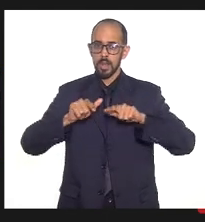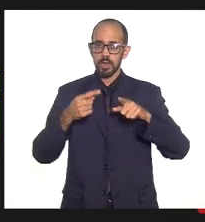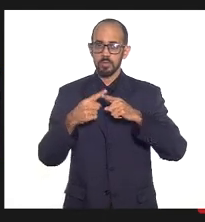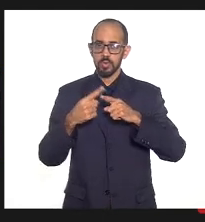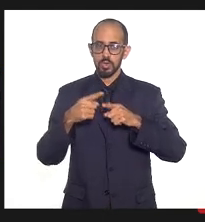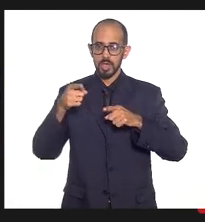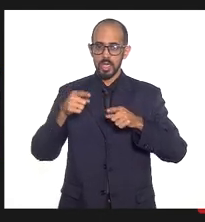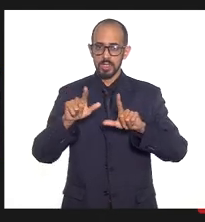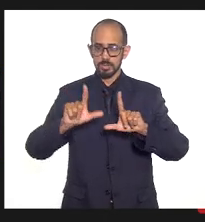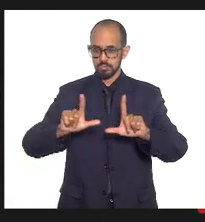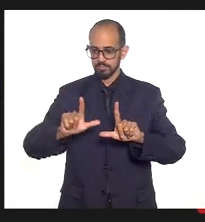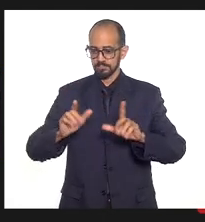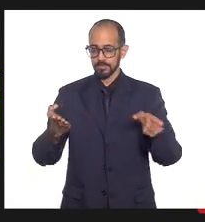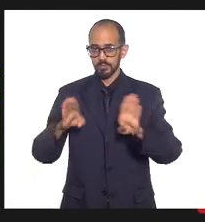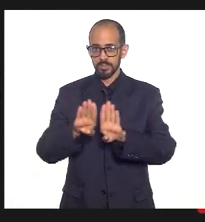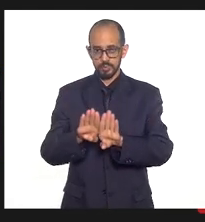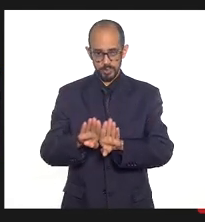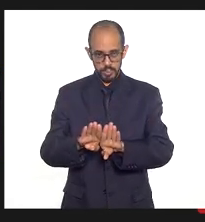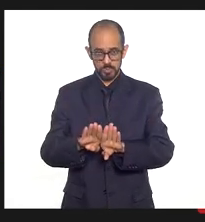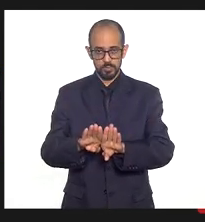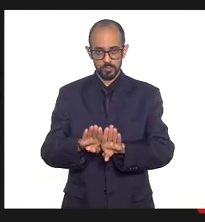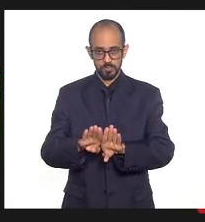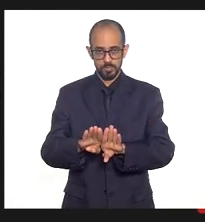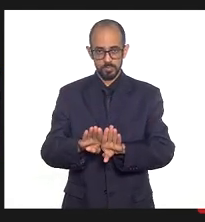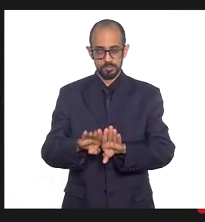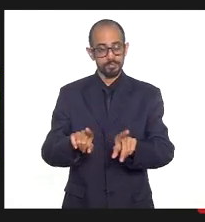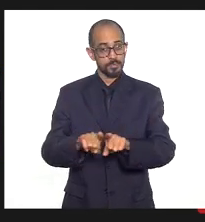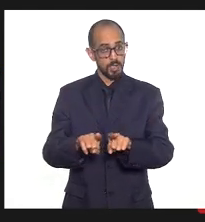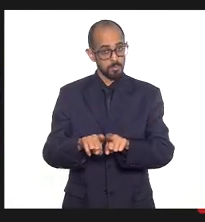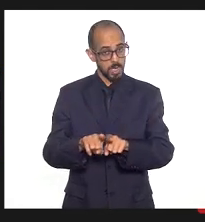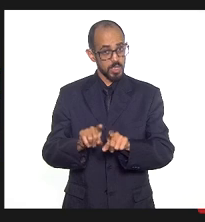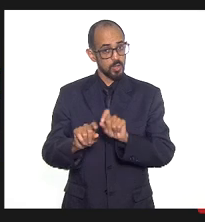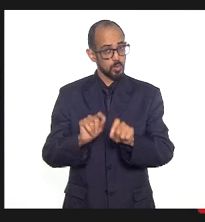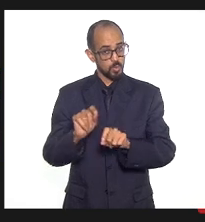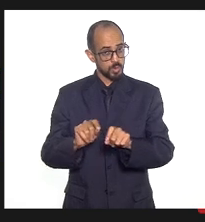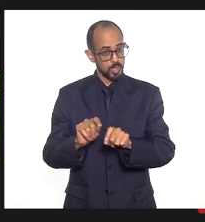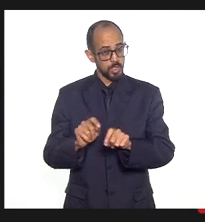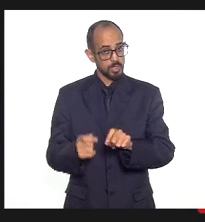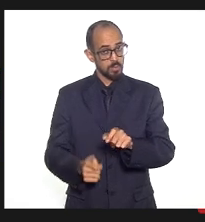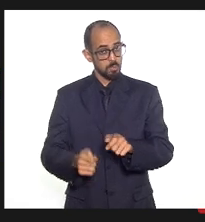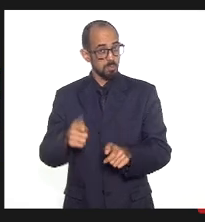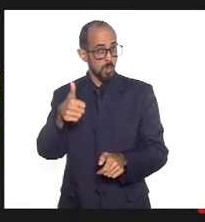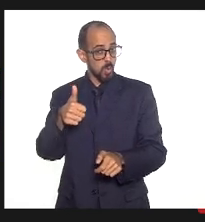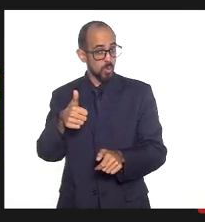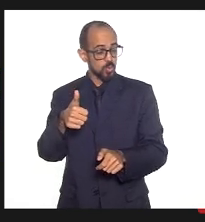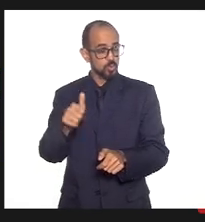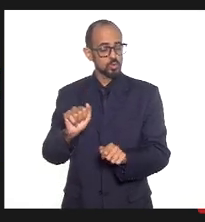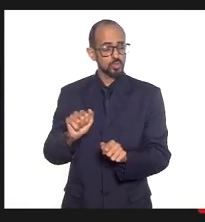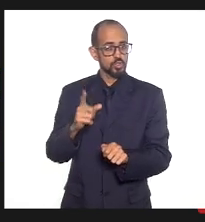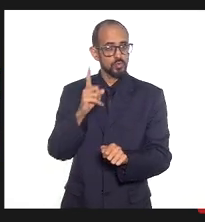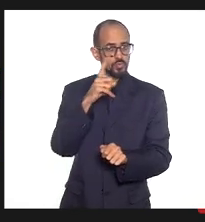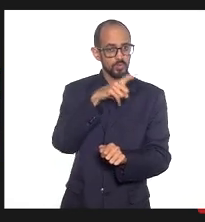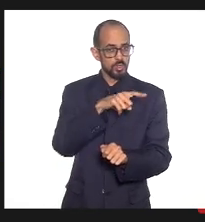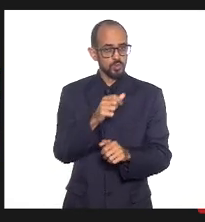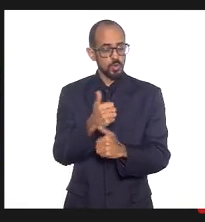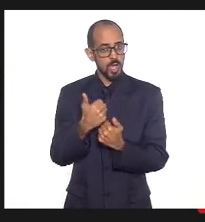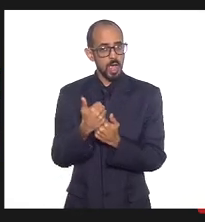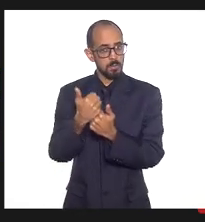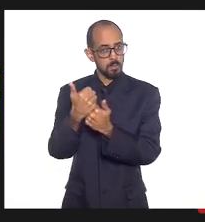veículos tradicionais estão sendo fechados. E também não há raríssimos apoio a